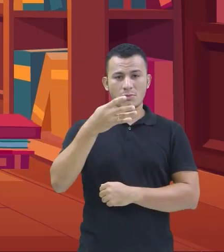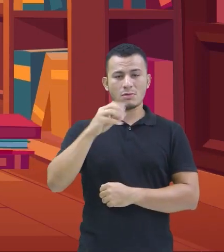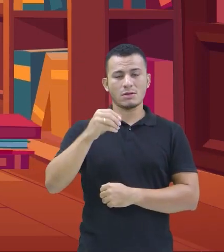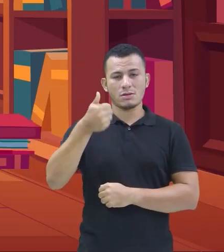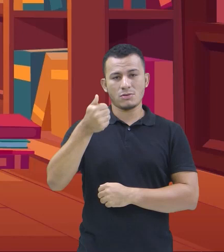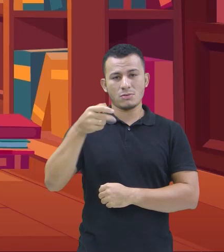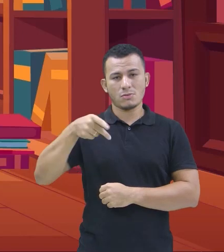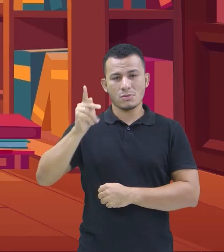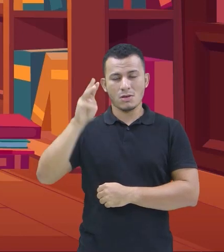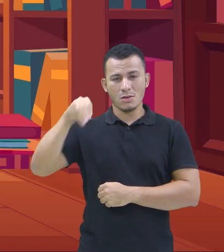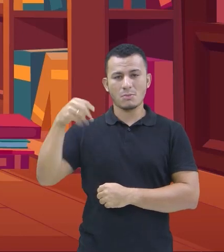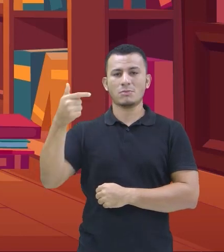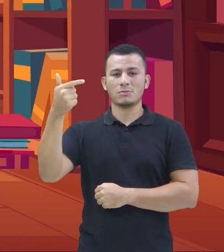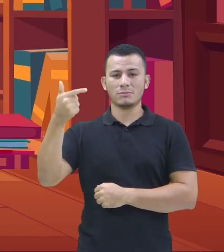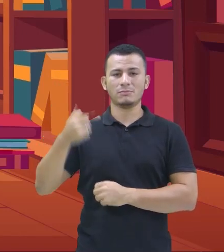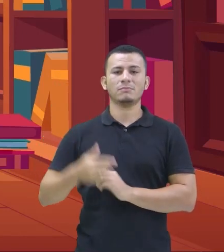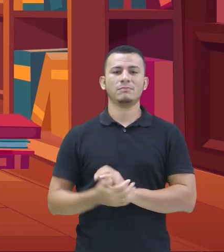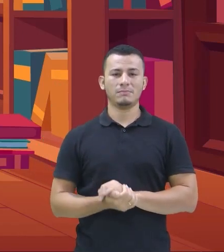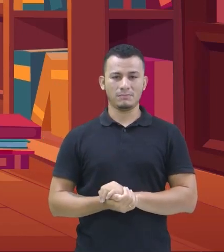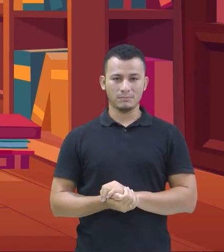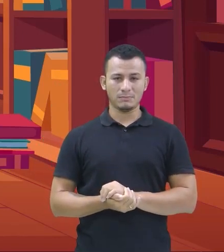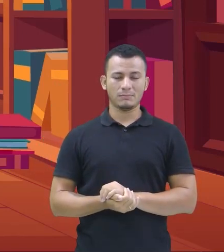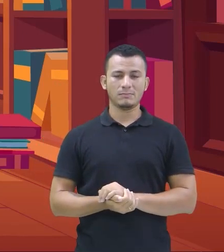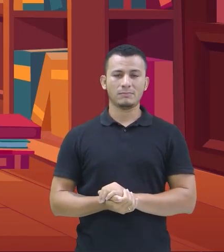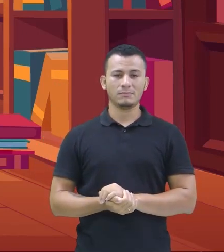11.401 quilômetros quadrados.